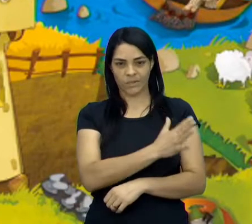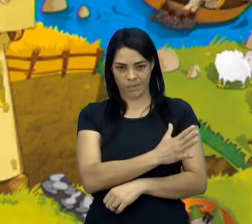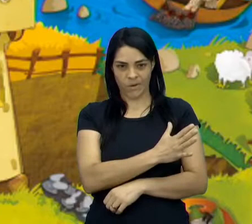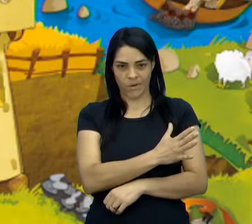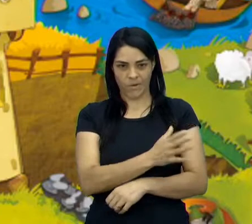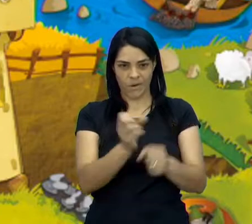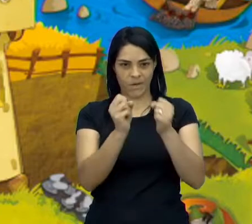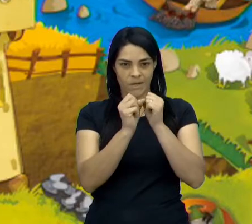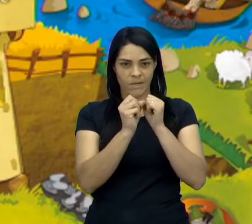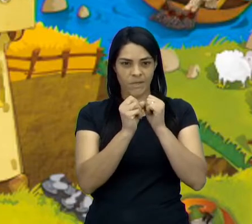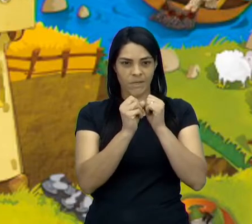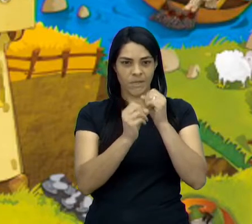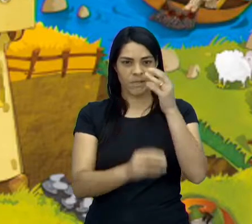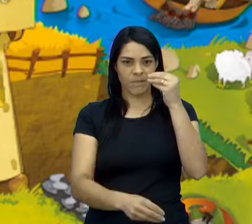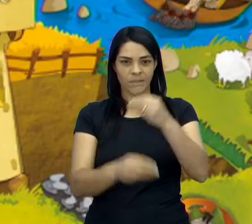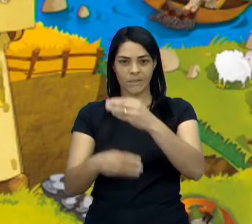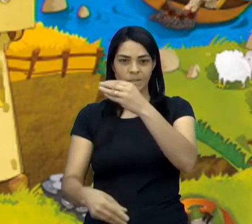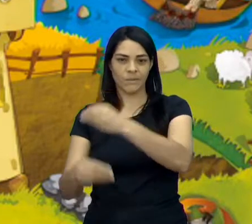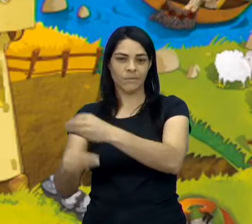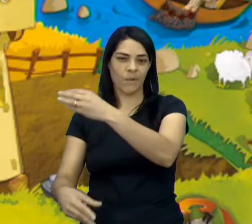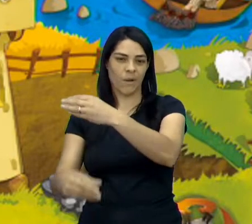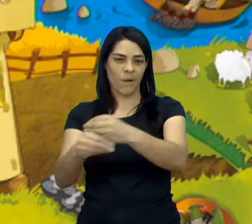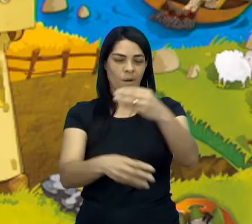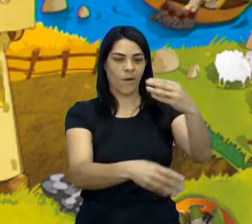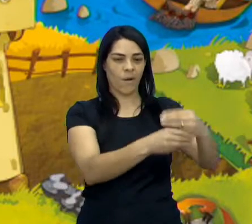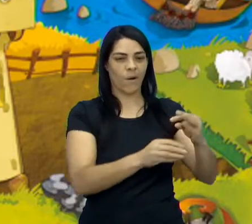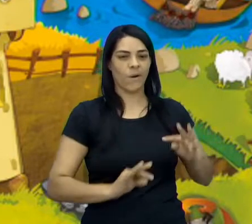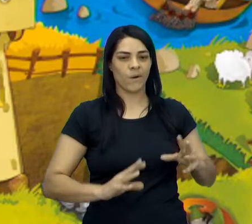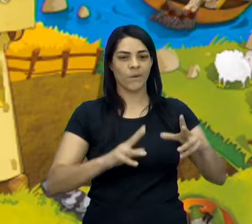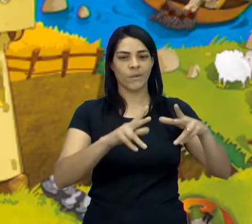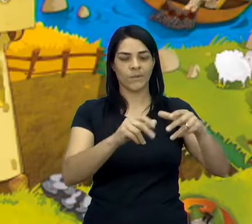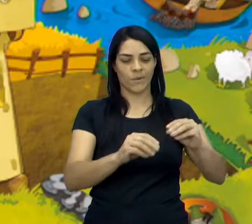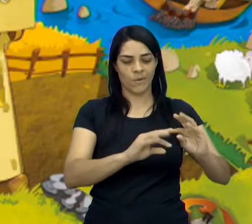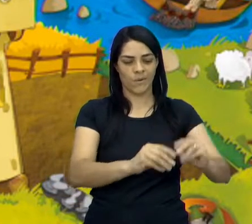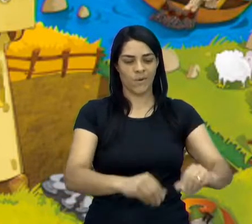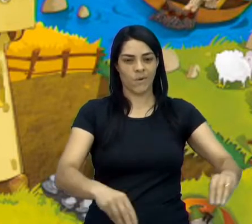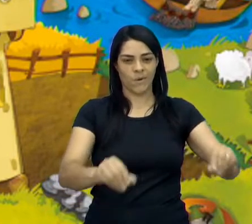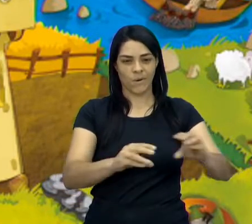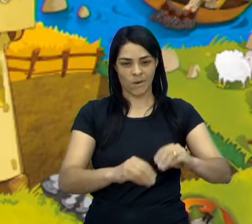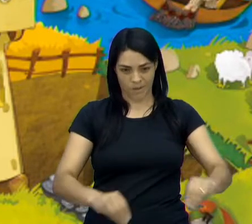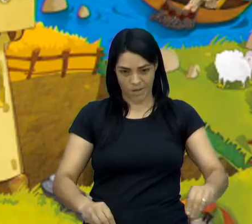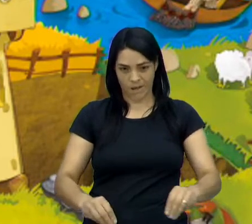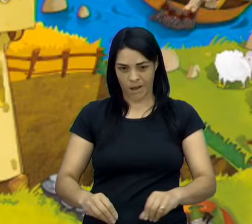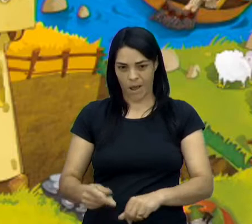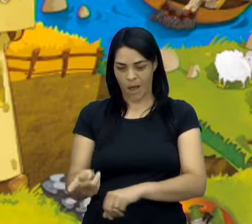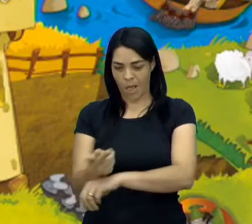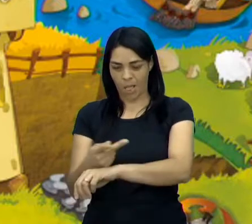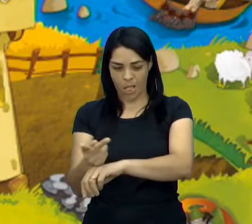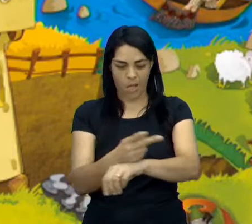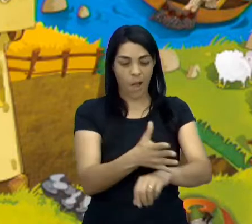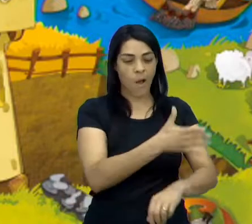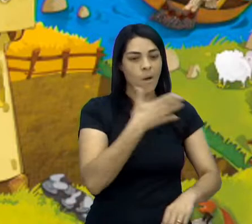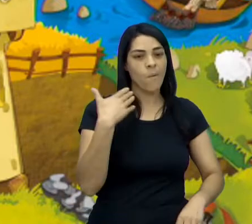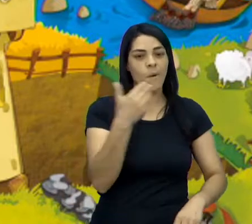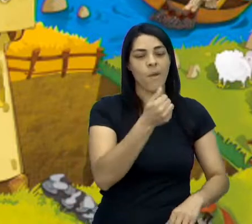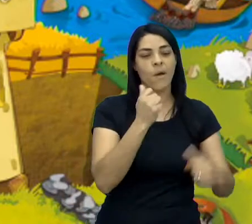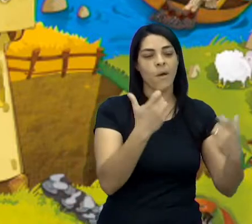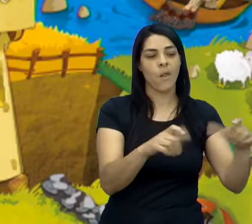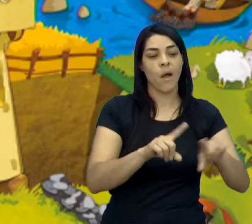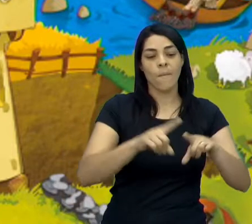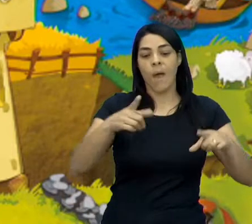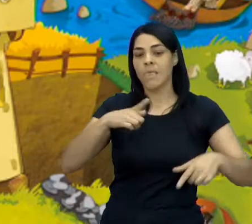as terras, campos de trigo, lagos e montanhas na busca pelos melhores locais. Mas tenha